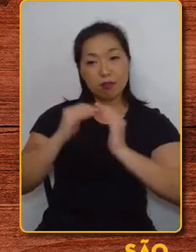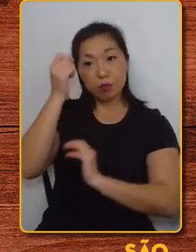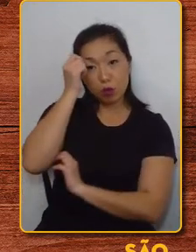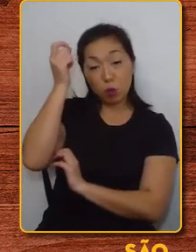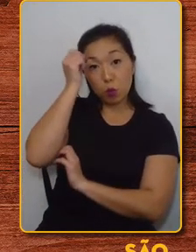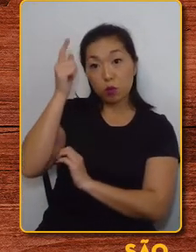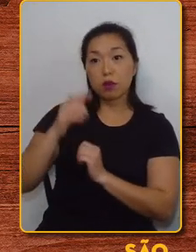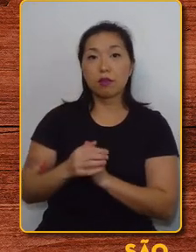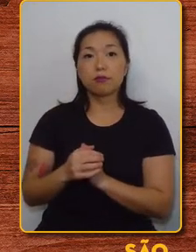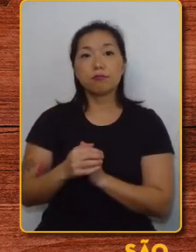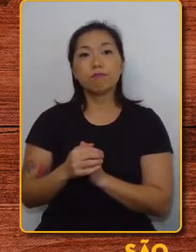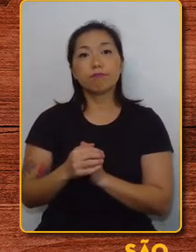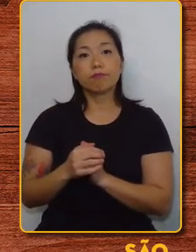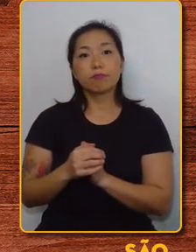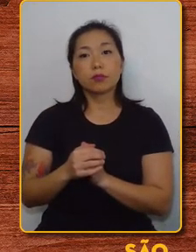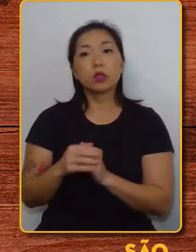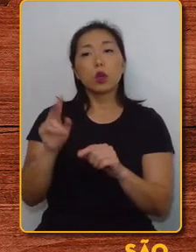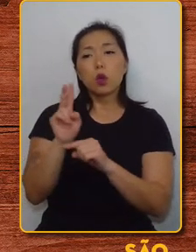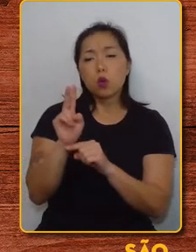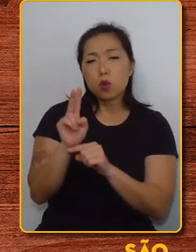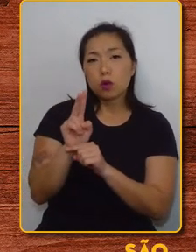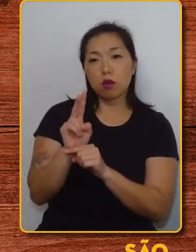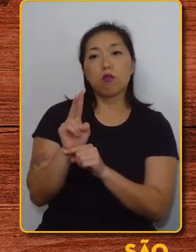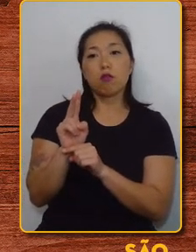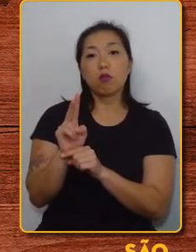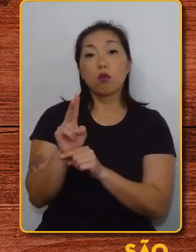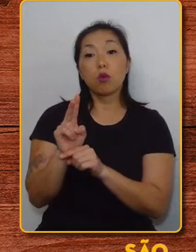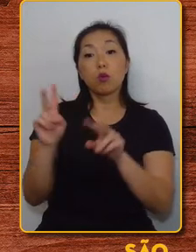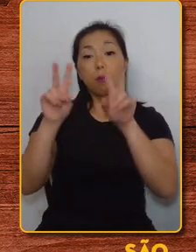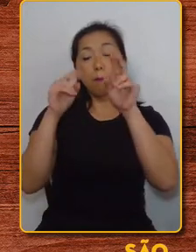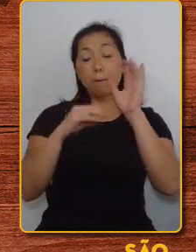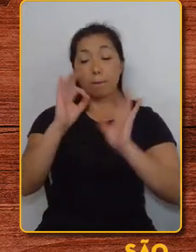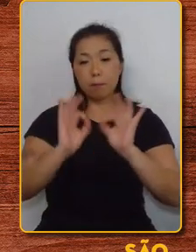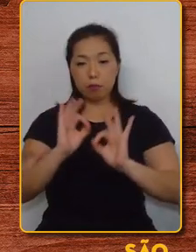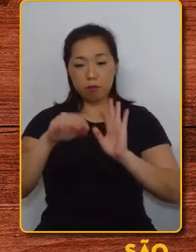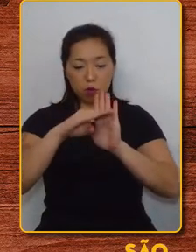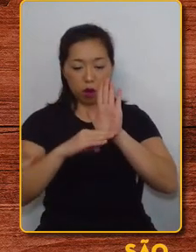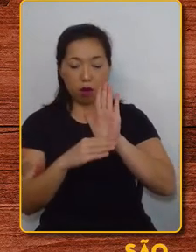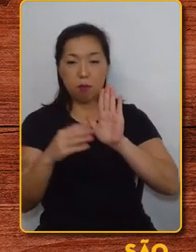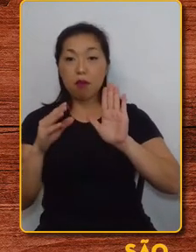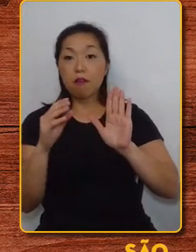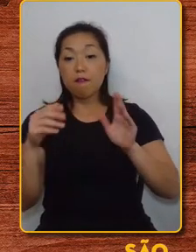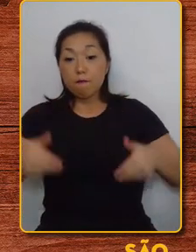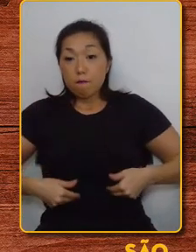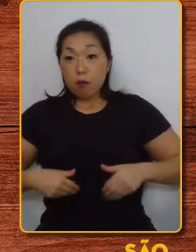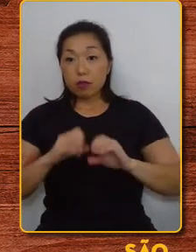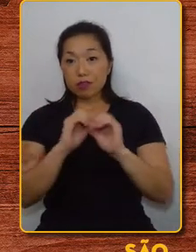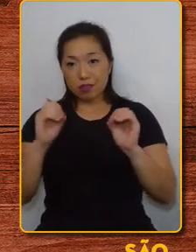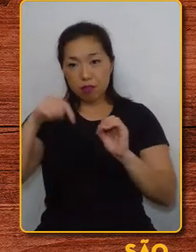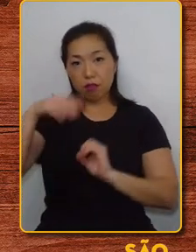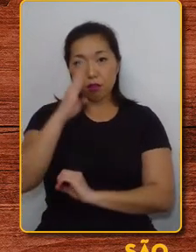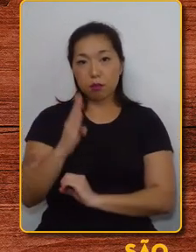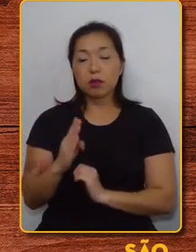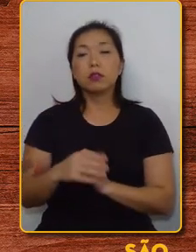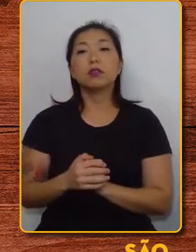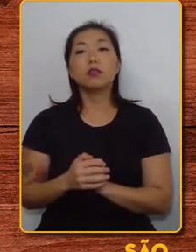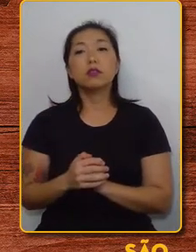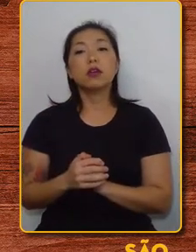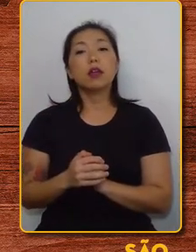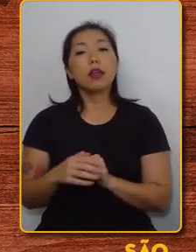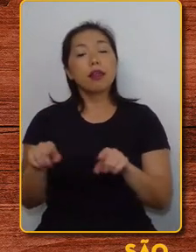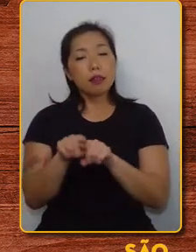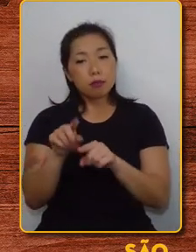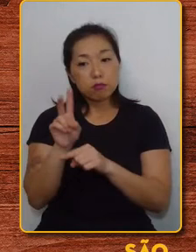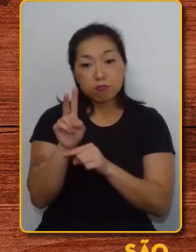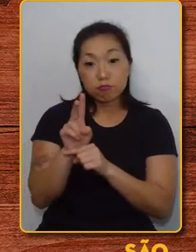do programa Fome Zero no Brasil, enquanto ministro extraordinário de Segurança Alimentar e Combate à Fome, na época do governo do